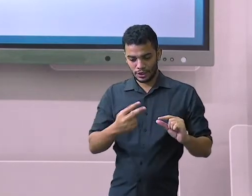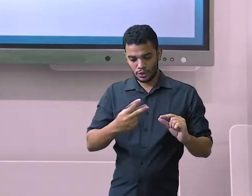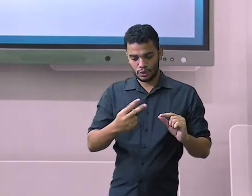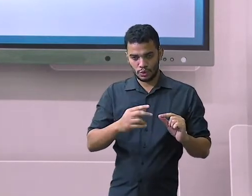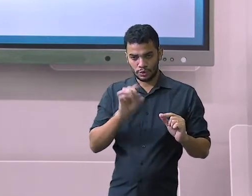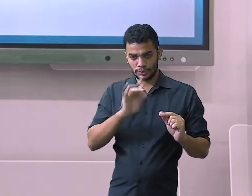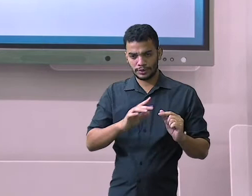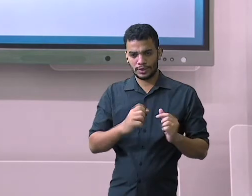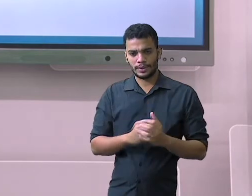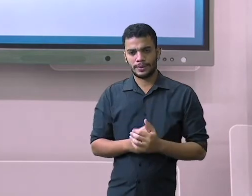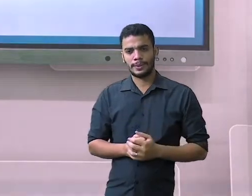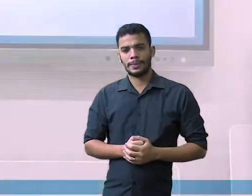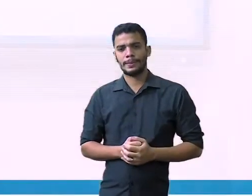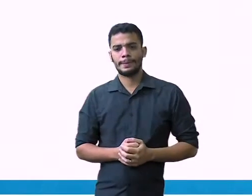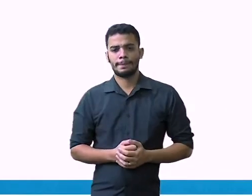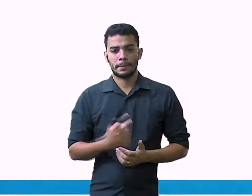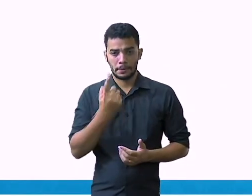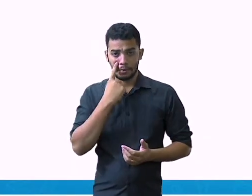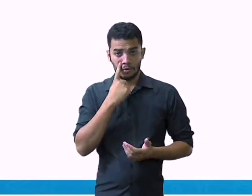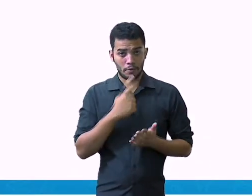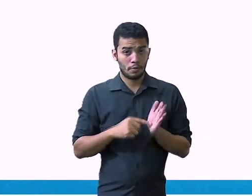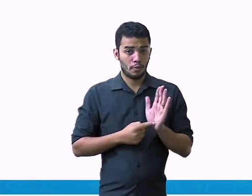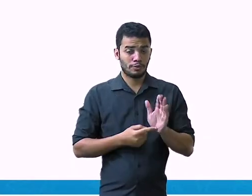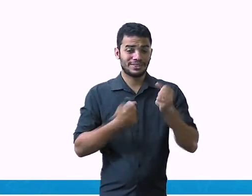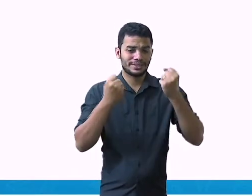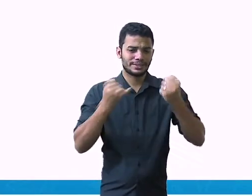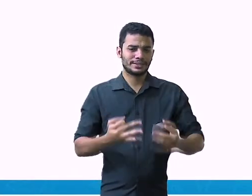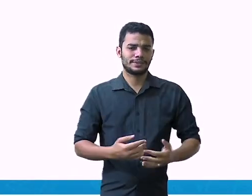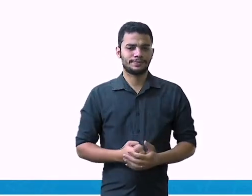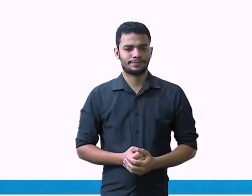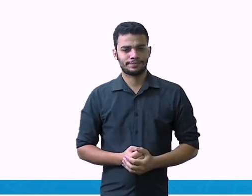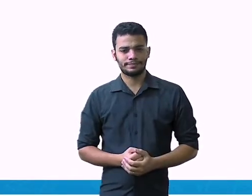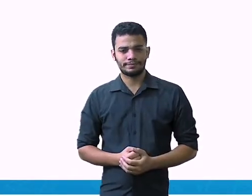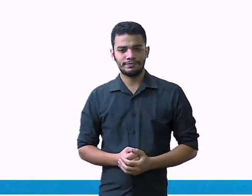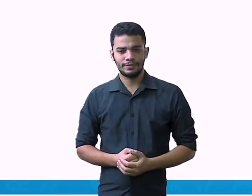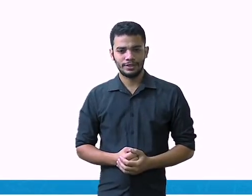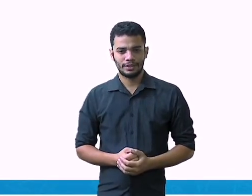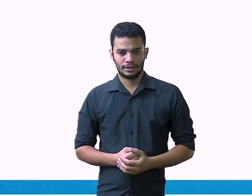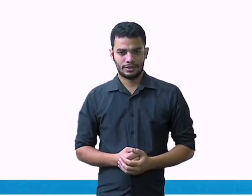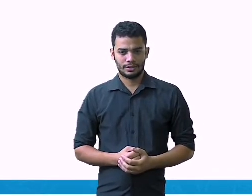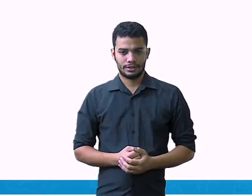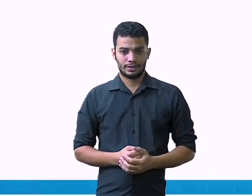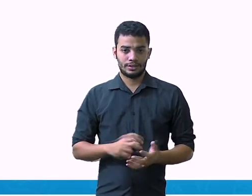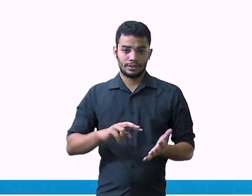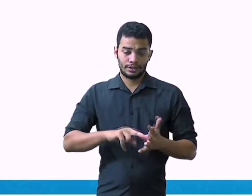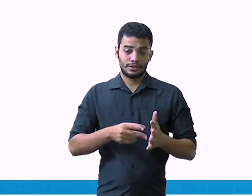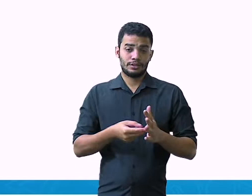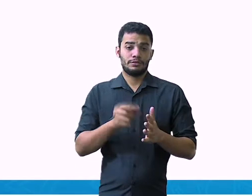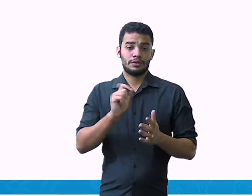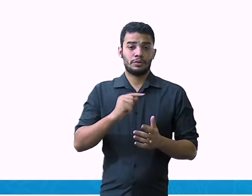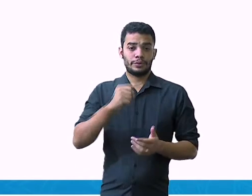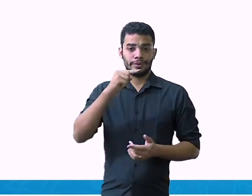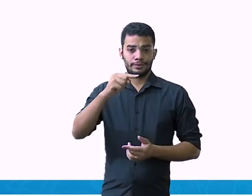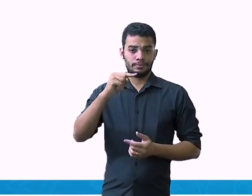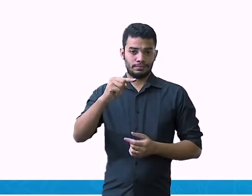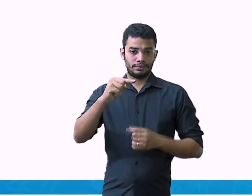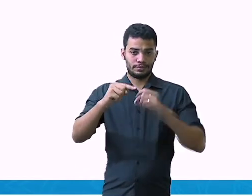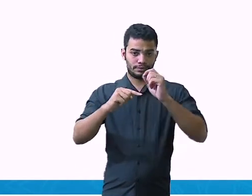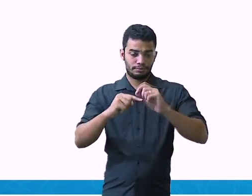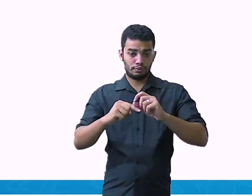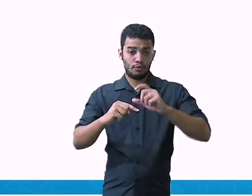lá? Acompanhe a leitura comigo. Estas são maiores que a unidade. O numerador